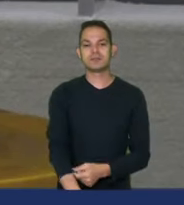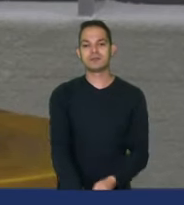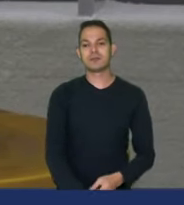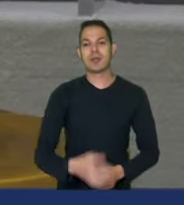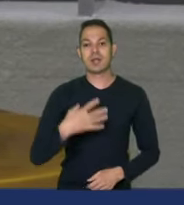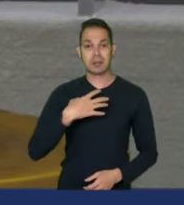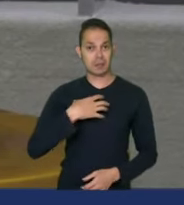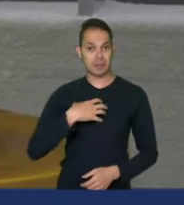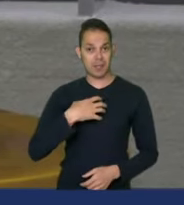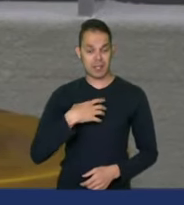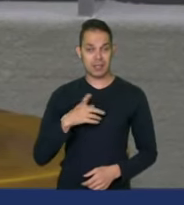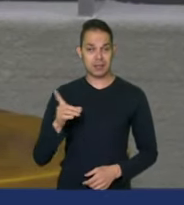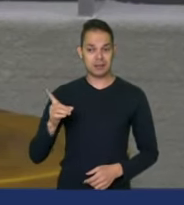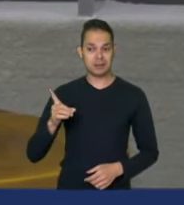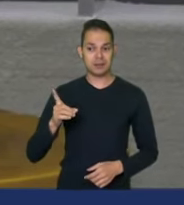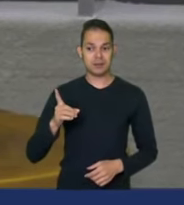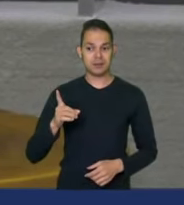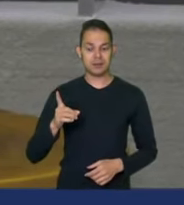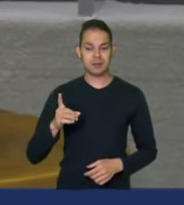lá em